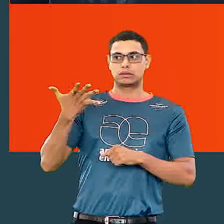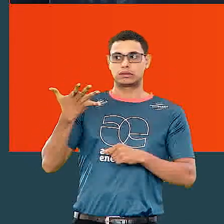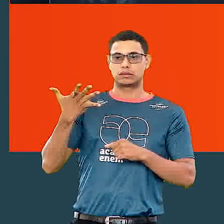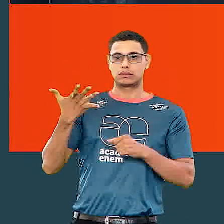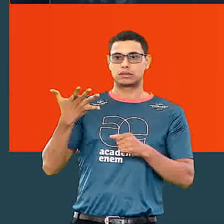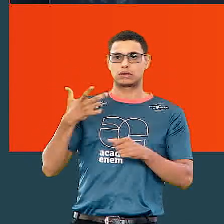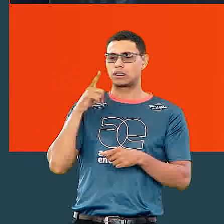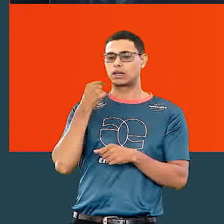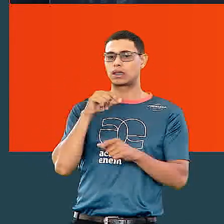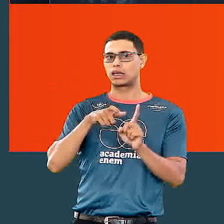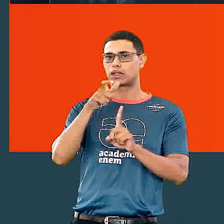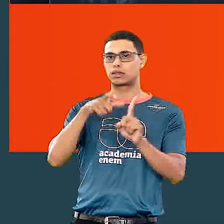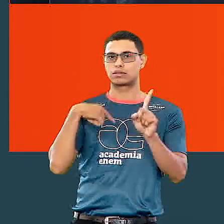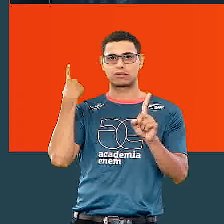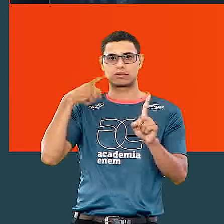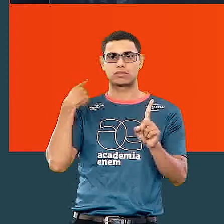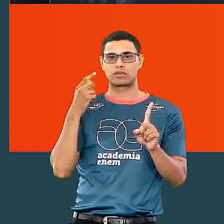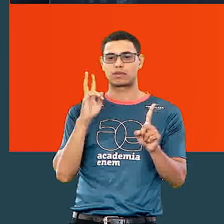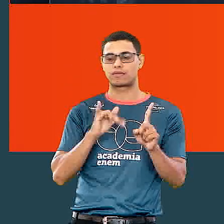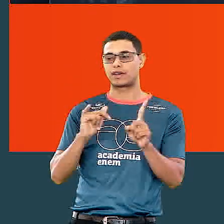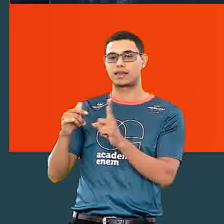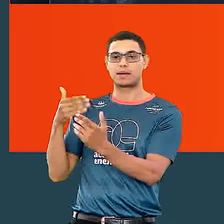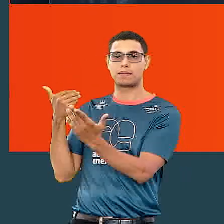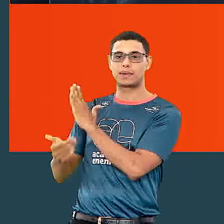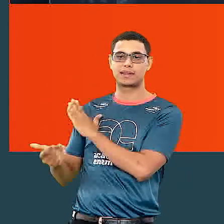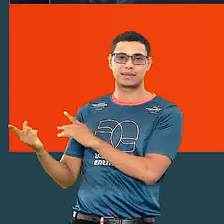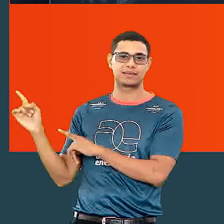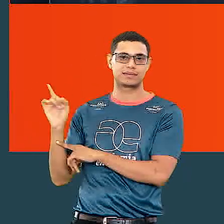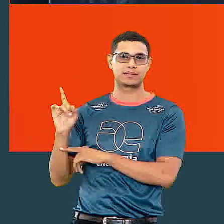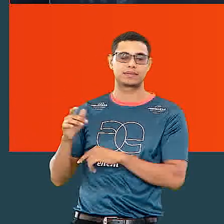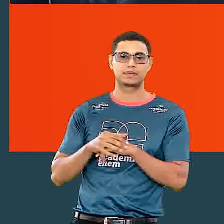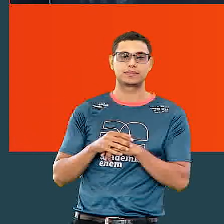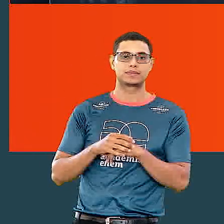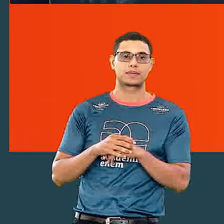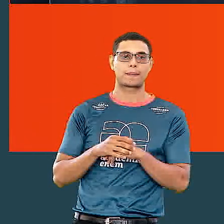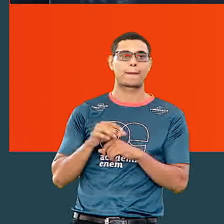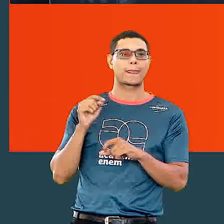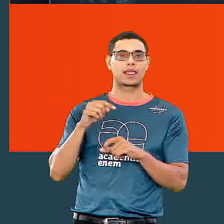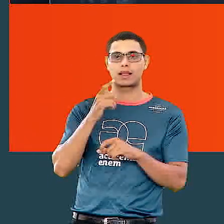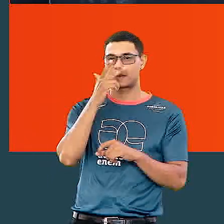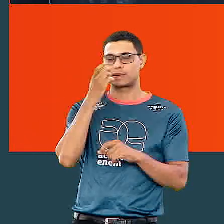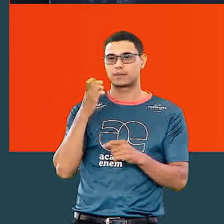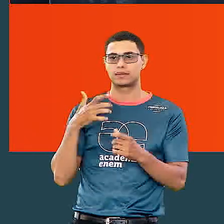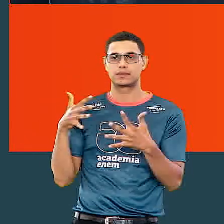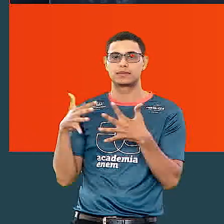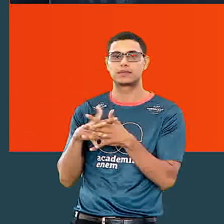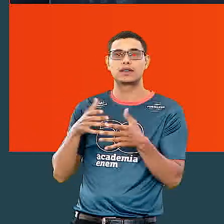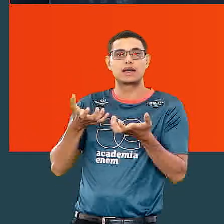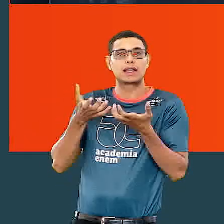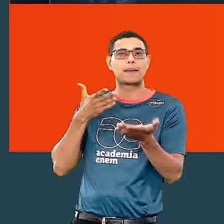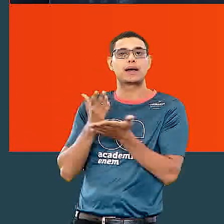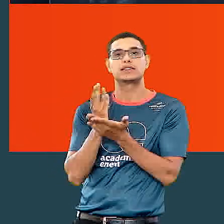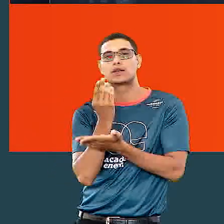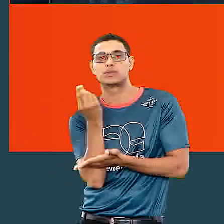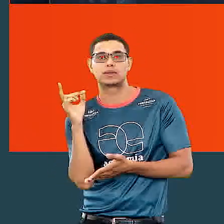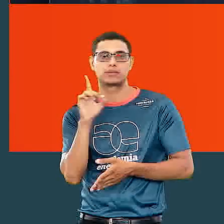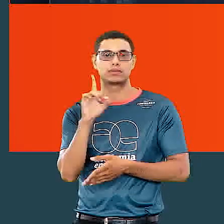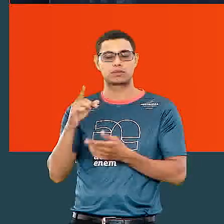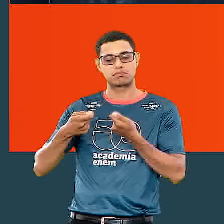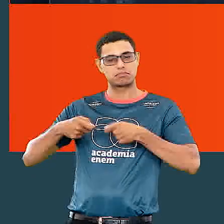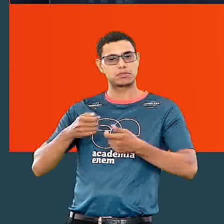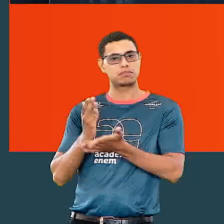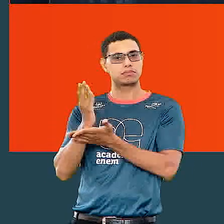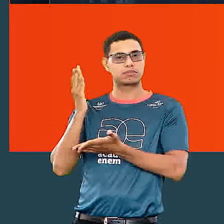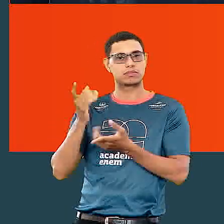E esse abestado? Ele vai perder uma questão. Isaac, mas isso é jogo sujo. Você quer passar ou não quer? Tem que passar, meu irmão. A